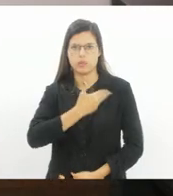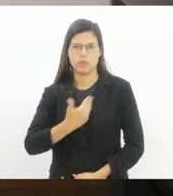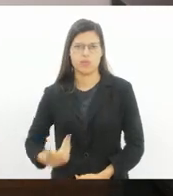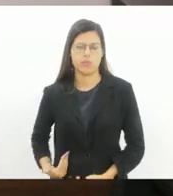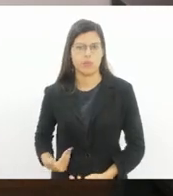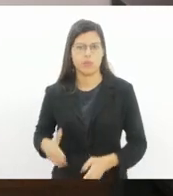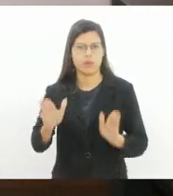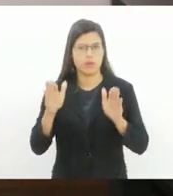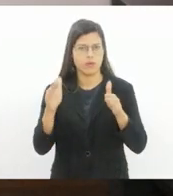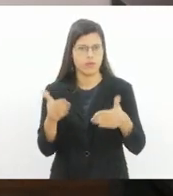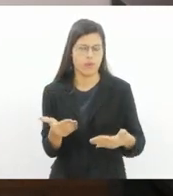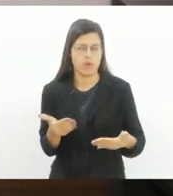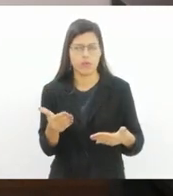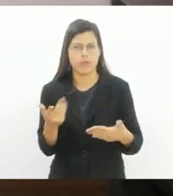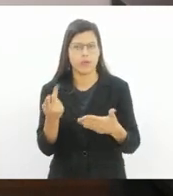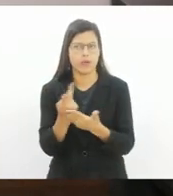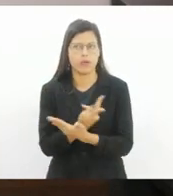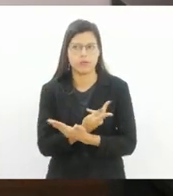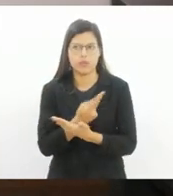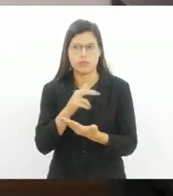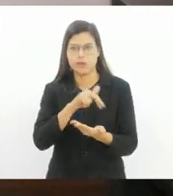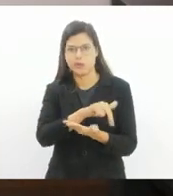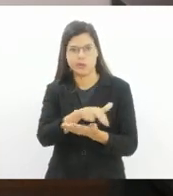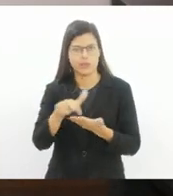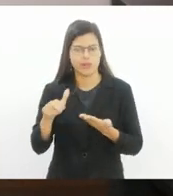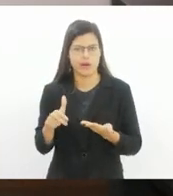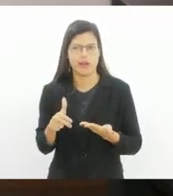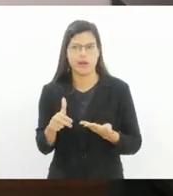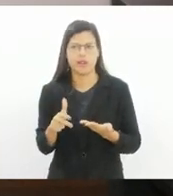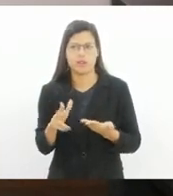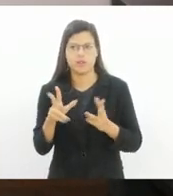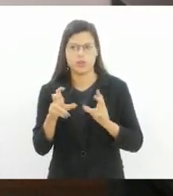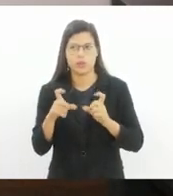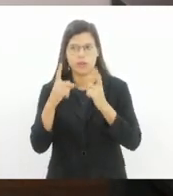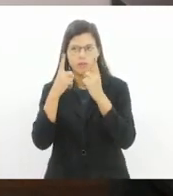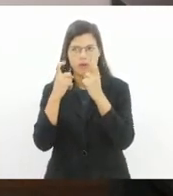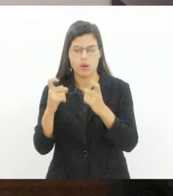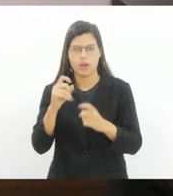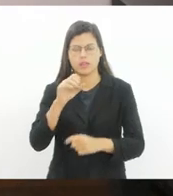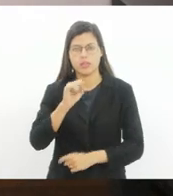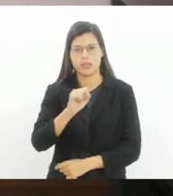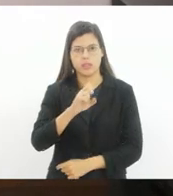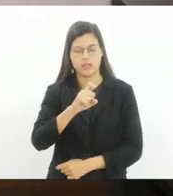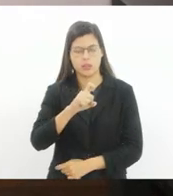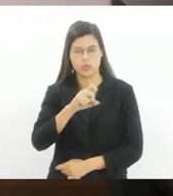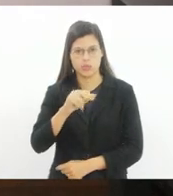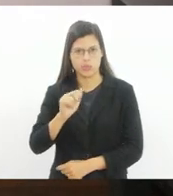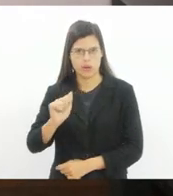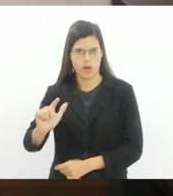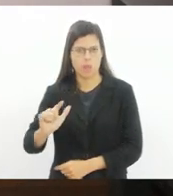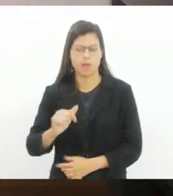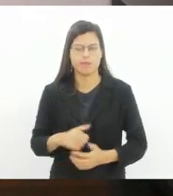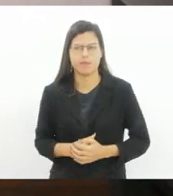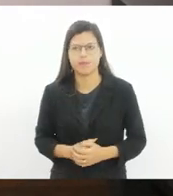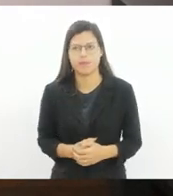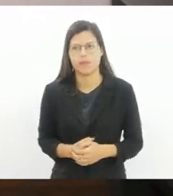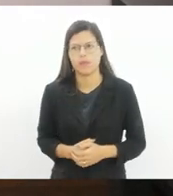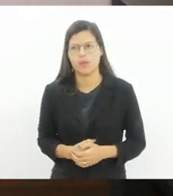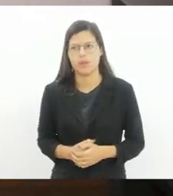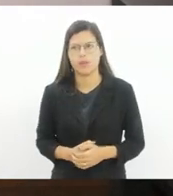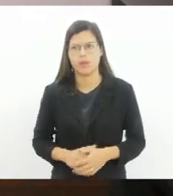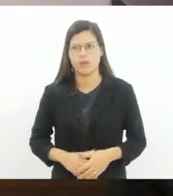para ocorrências diversas, né, sobre a violência sexual e casos de estupros na cidade. A gente